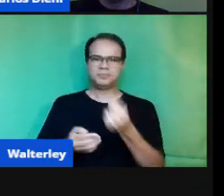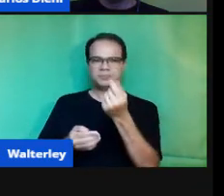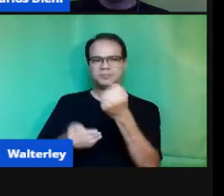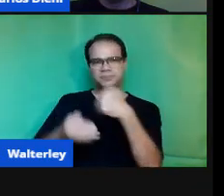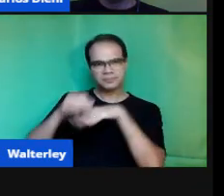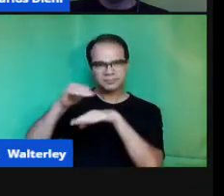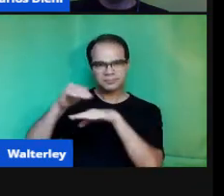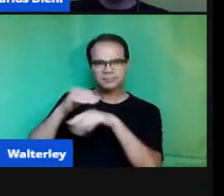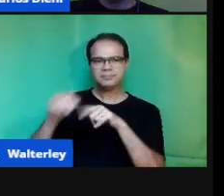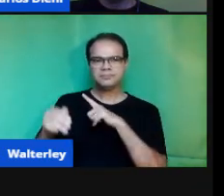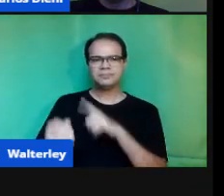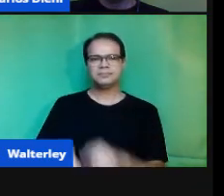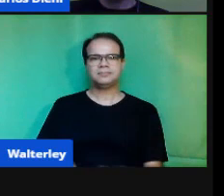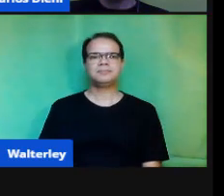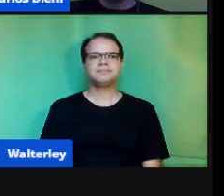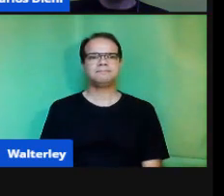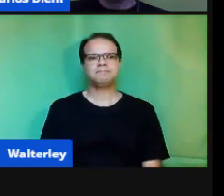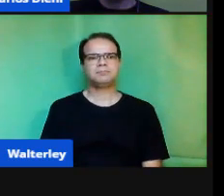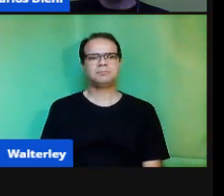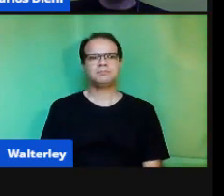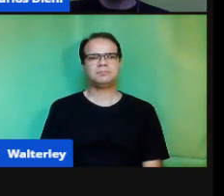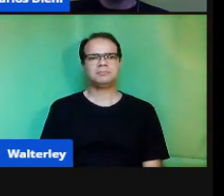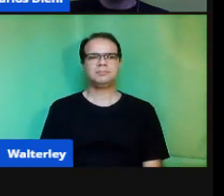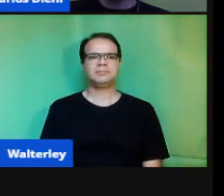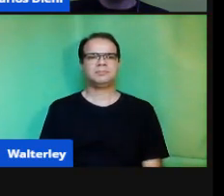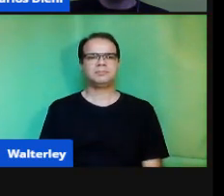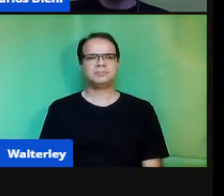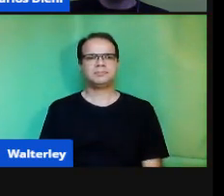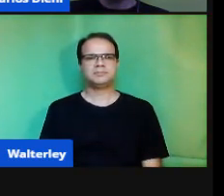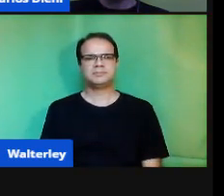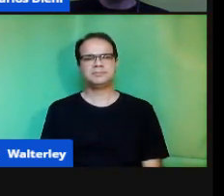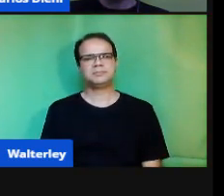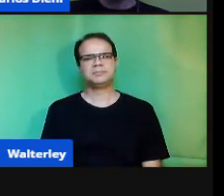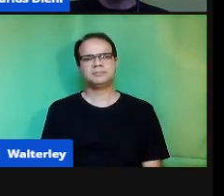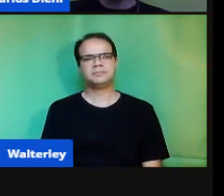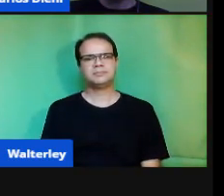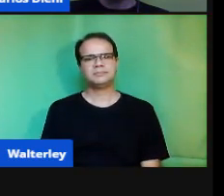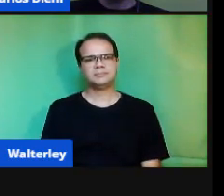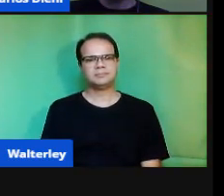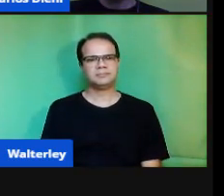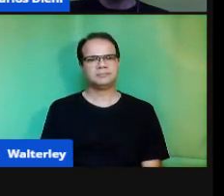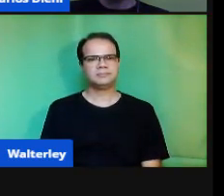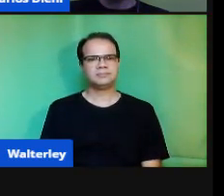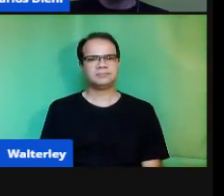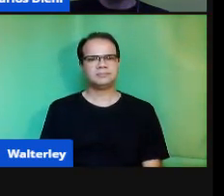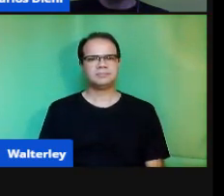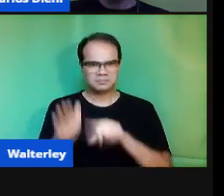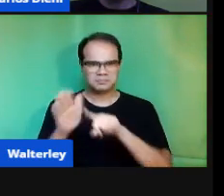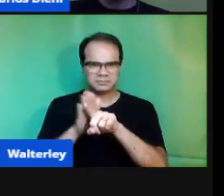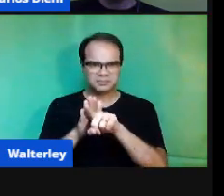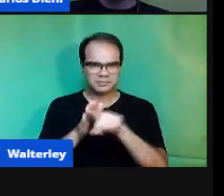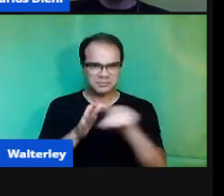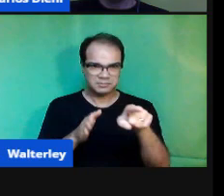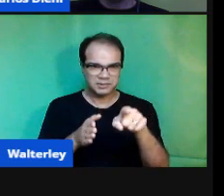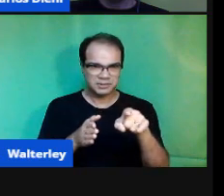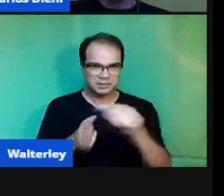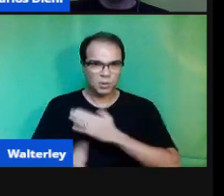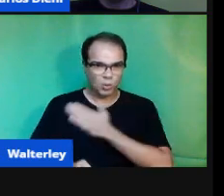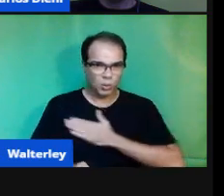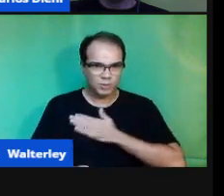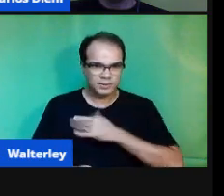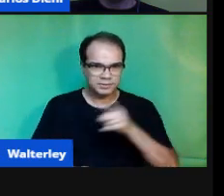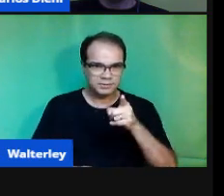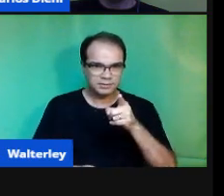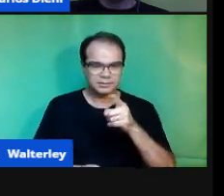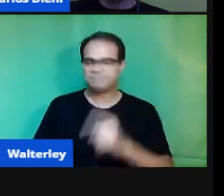comi assim? Como é que é? Eu não... Ai, não é bom. Não é o que o pessoal fala, isso é uma vida fácil. Não